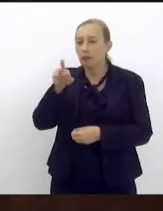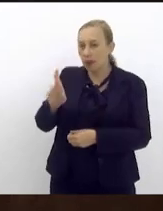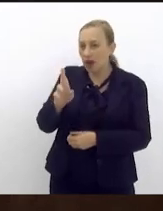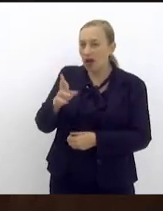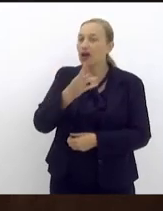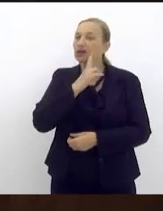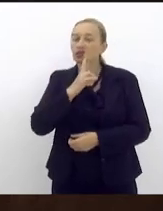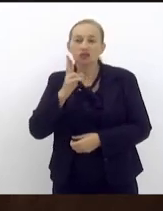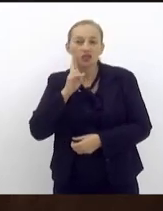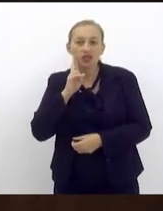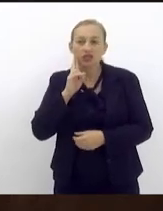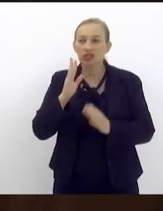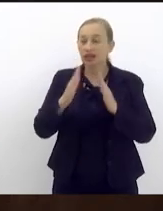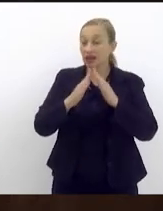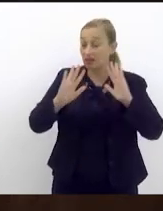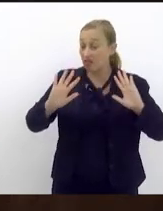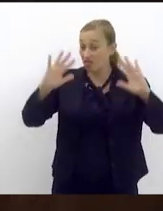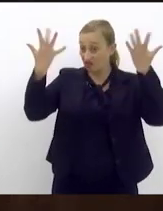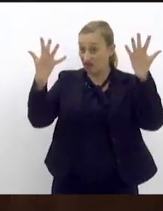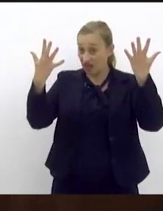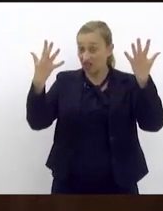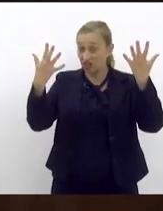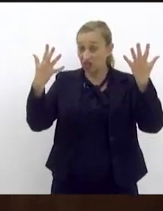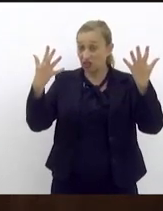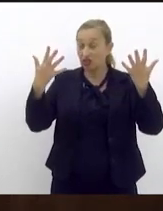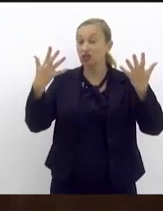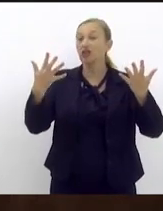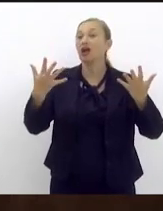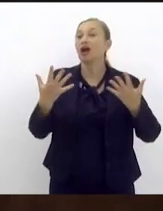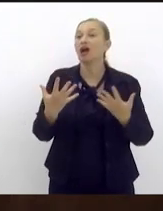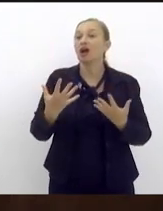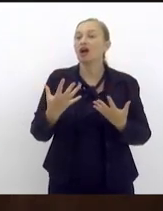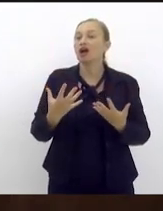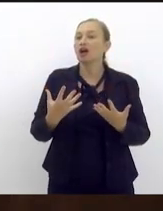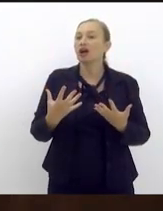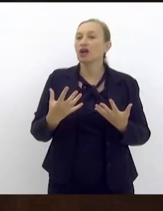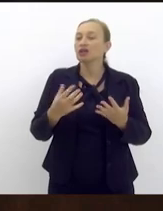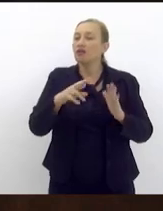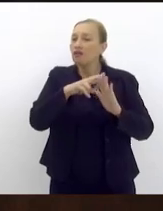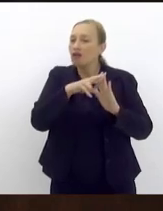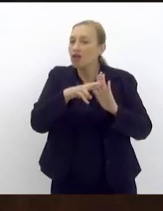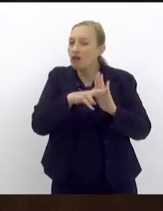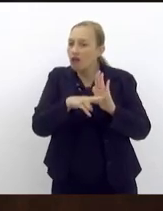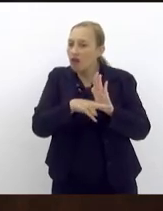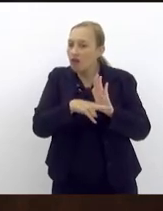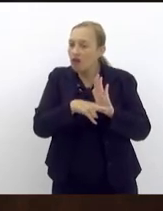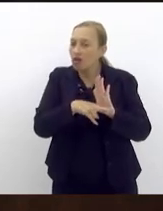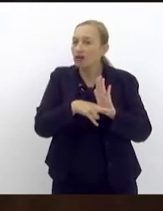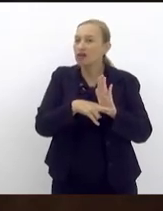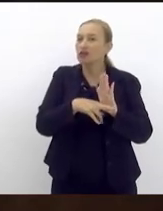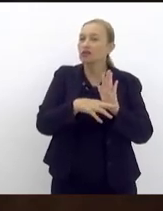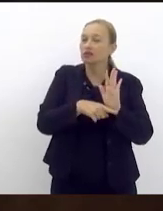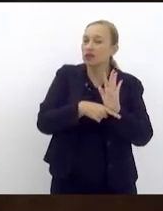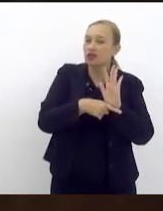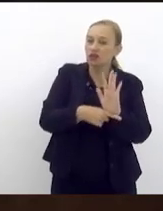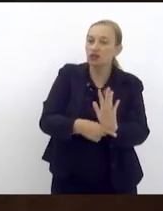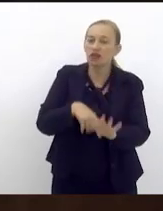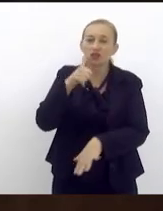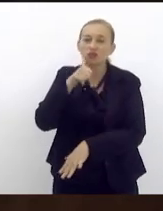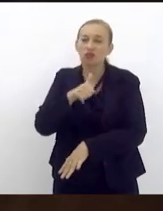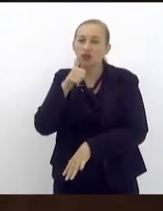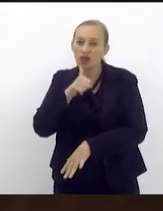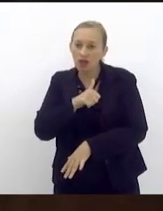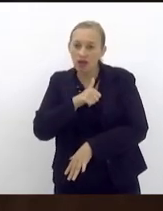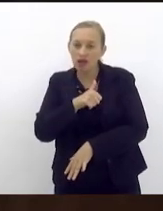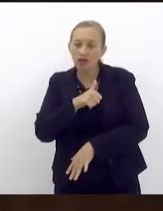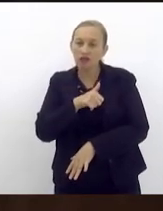casas noturnas noturnas adotem né a medida de auxílio as mulheres que se encontram em